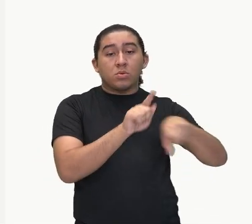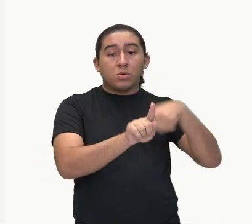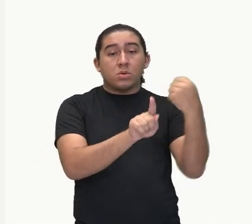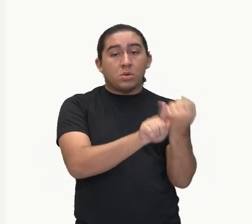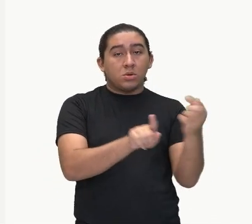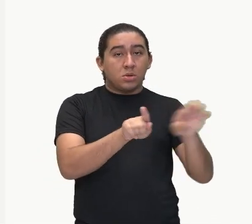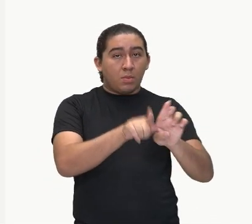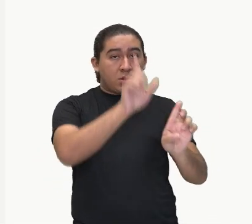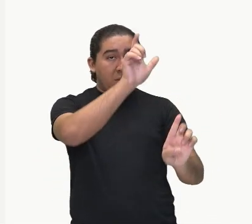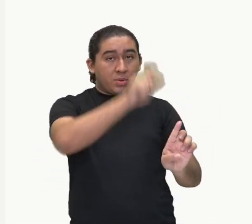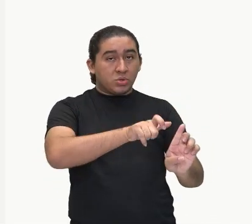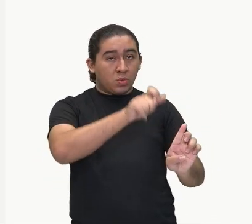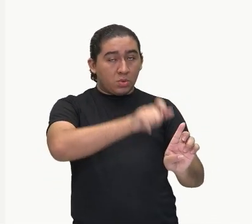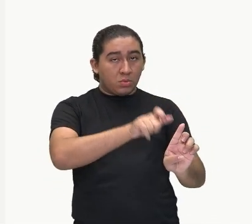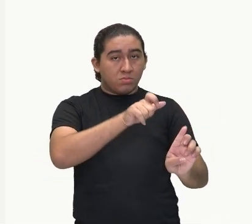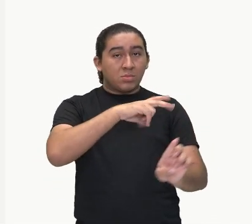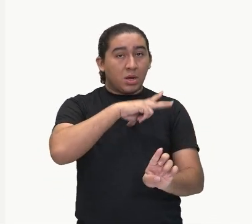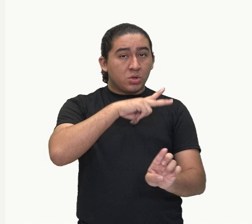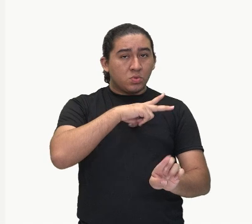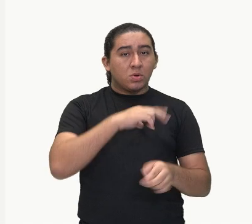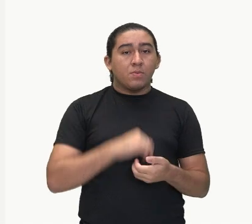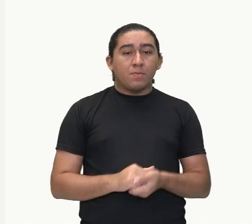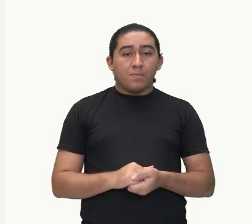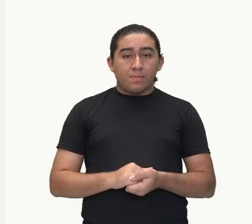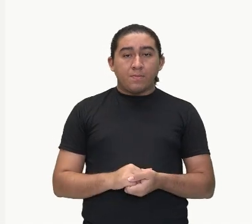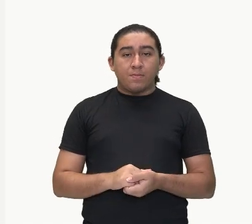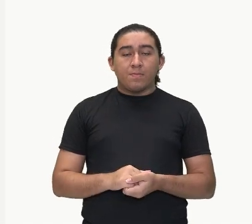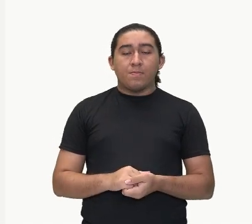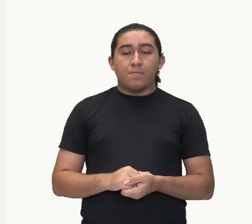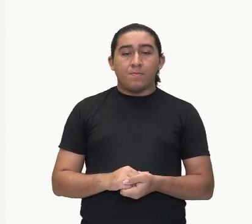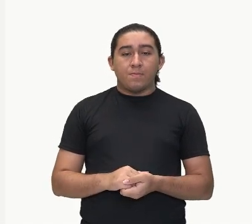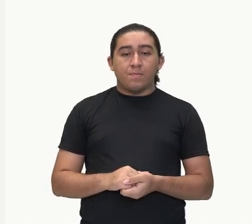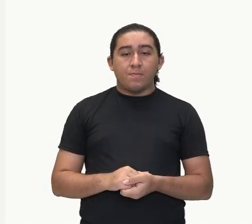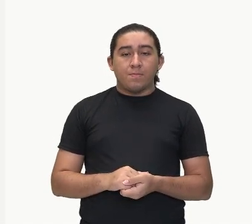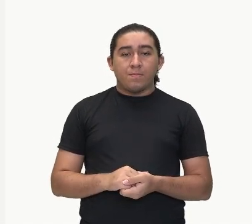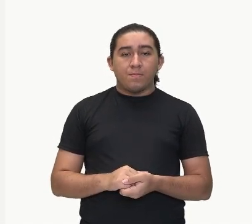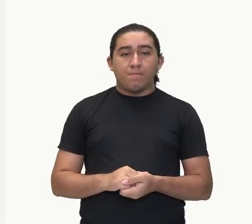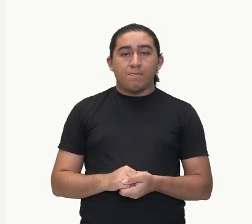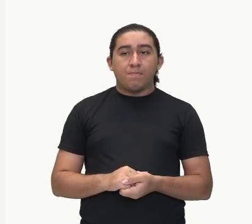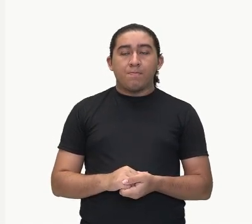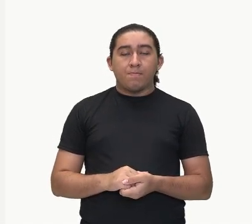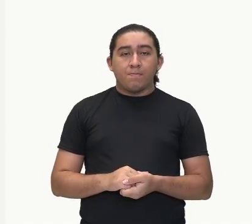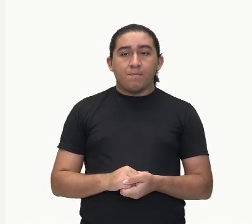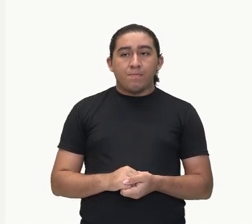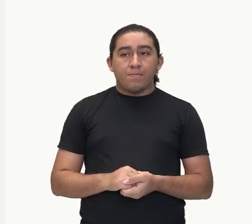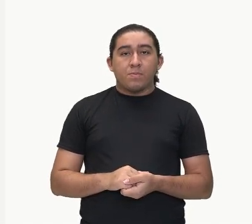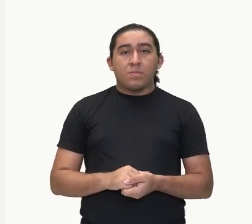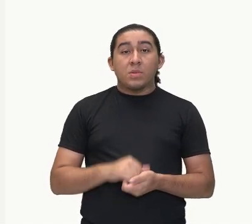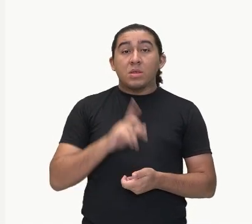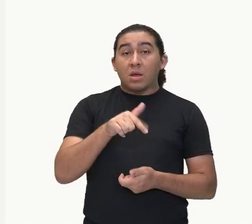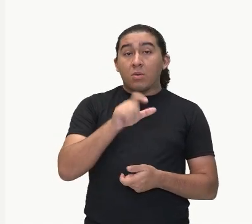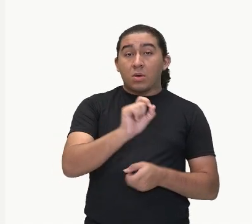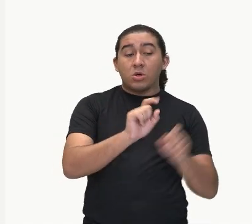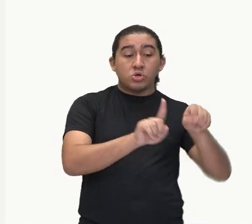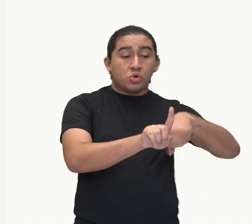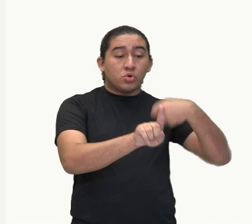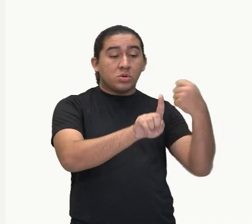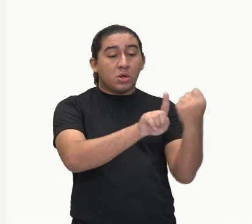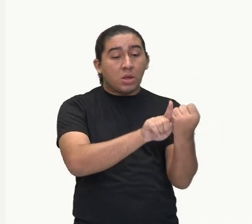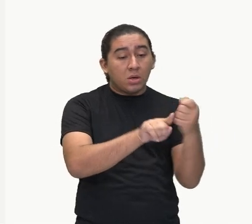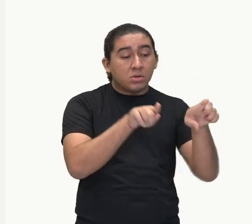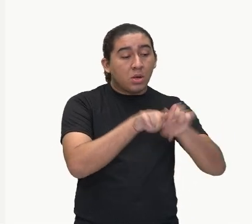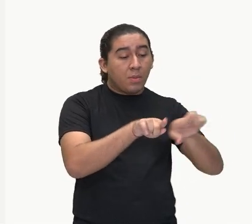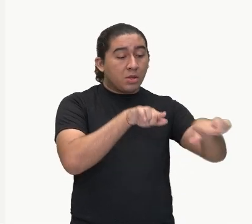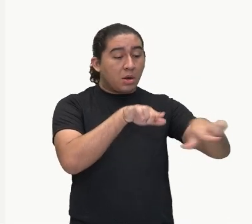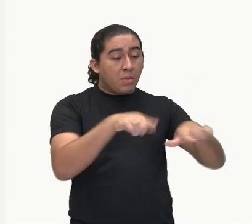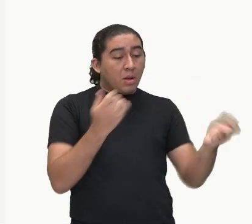do indivíduo. O que é que o naturalismo pensa nas suas obras? Reforma da sociedade, trabalhar